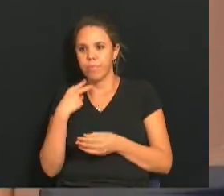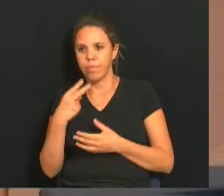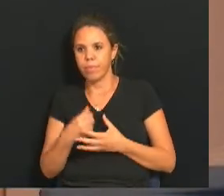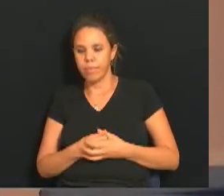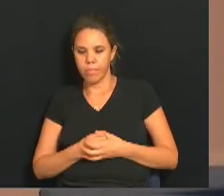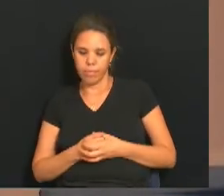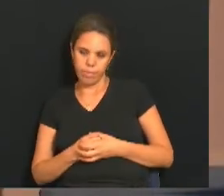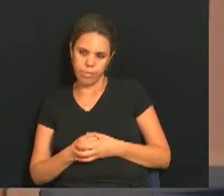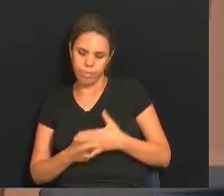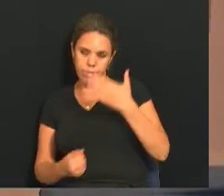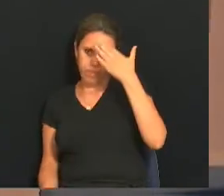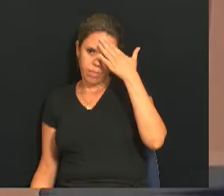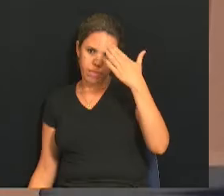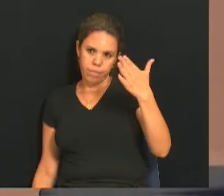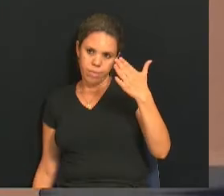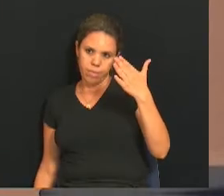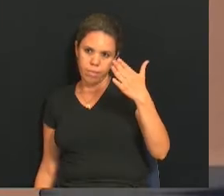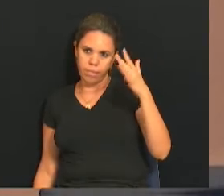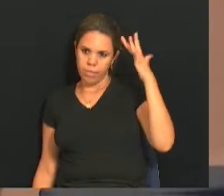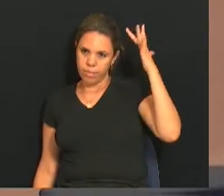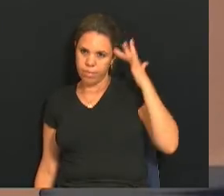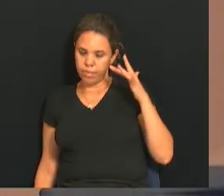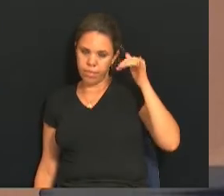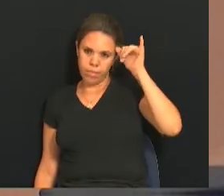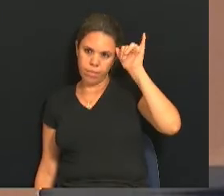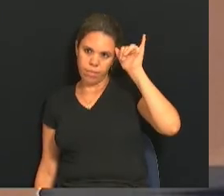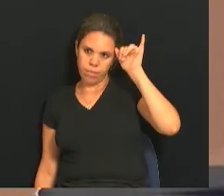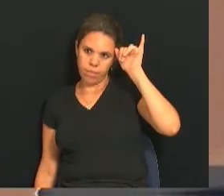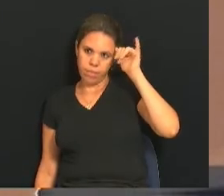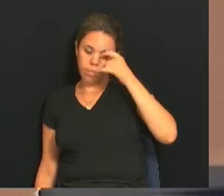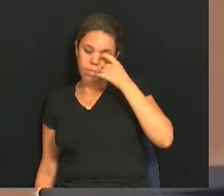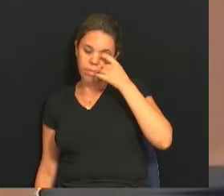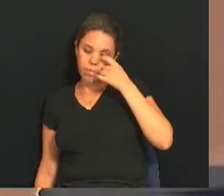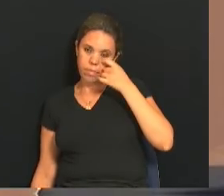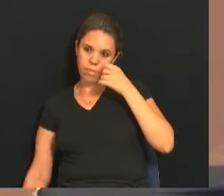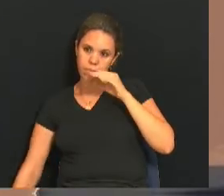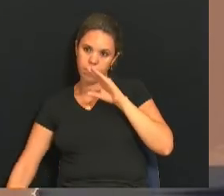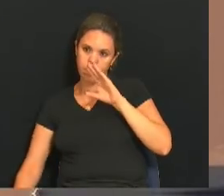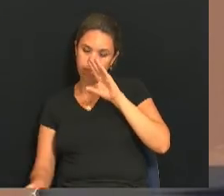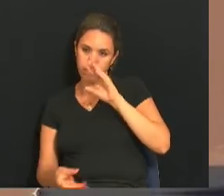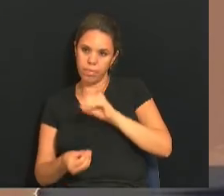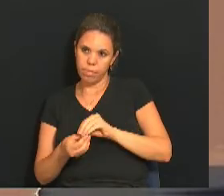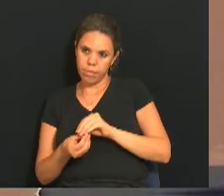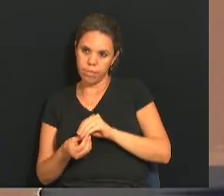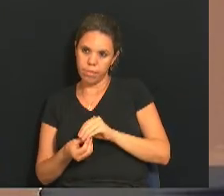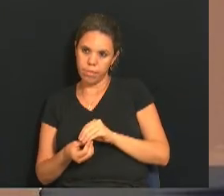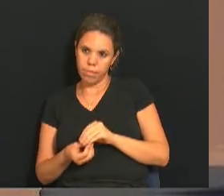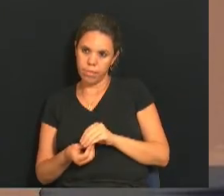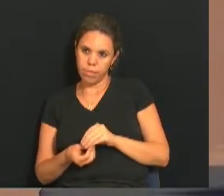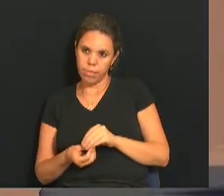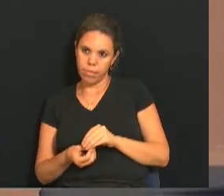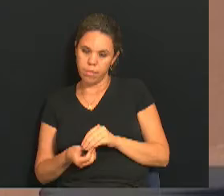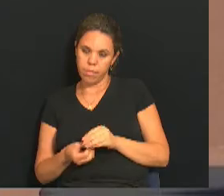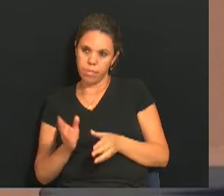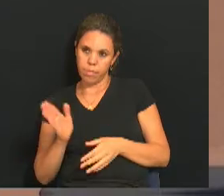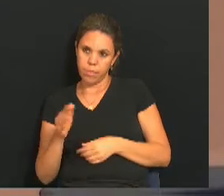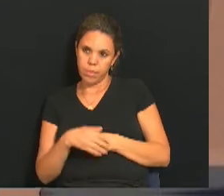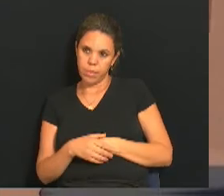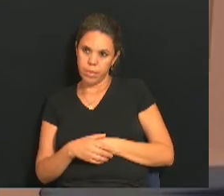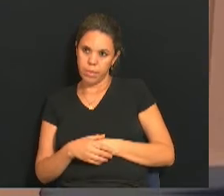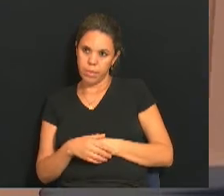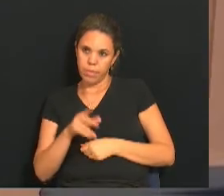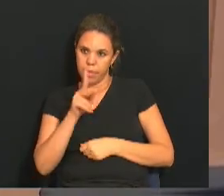Bom, obrigado, vereadora Guida, vereador Paulo. Eu só vou complementar, trazendo algumas questões, e a gente já passa também para o